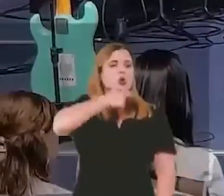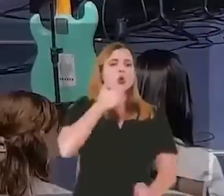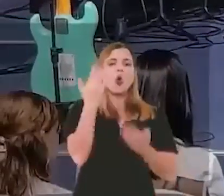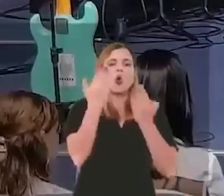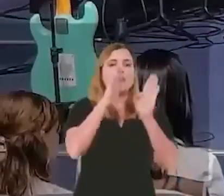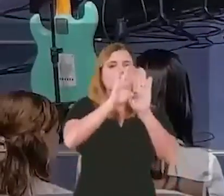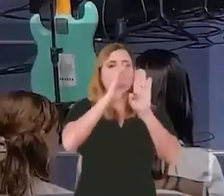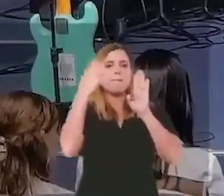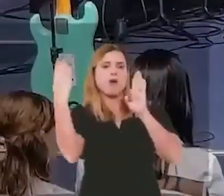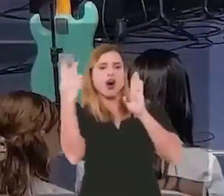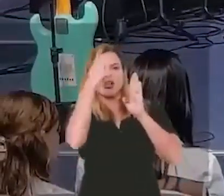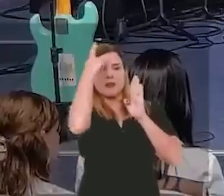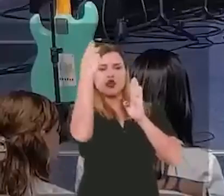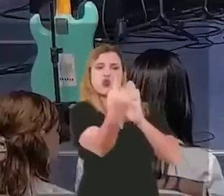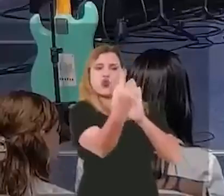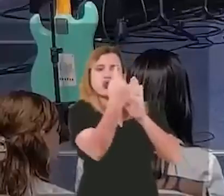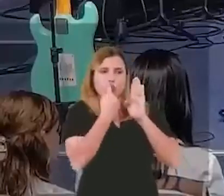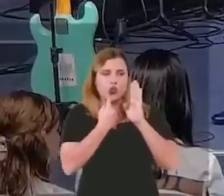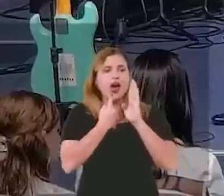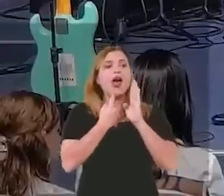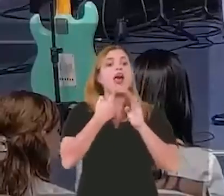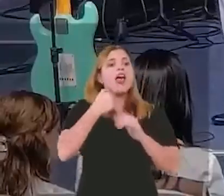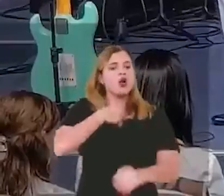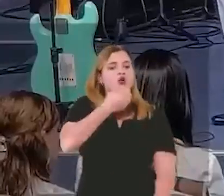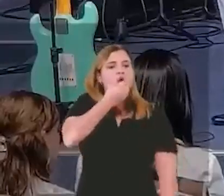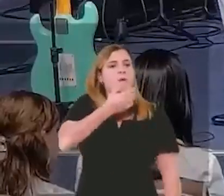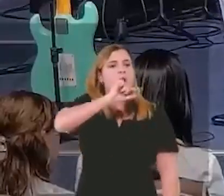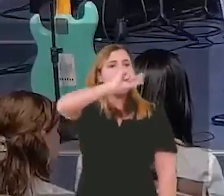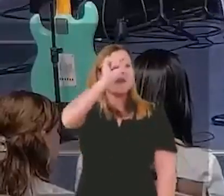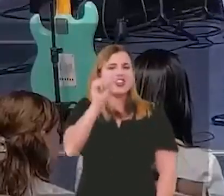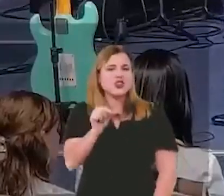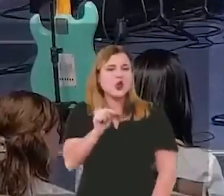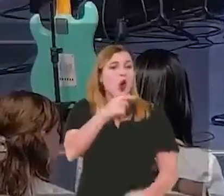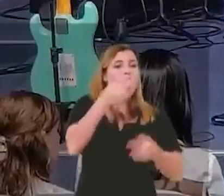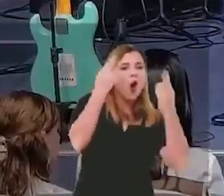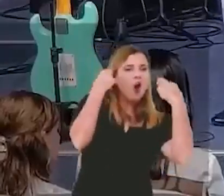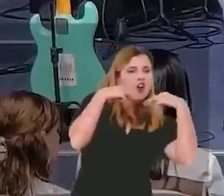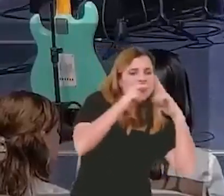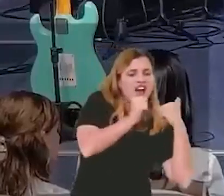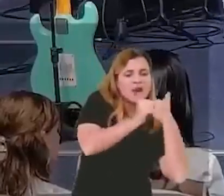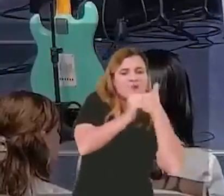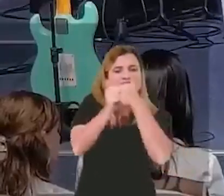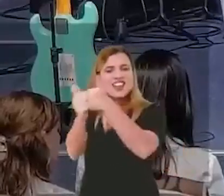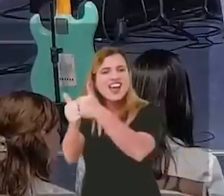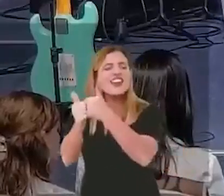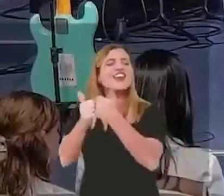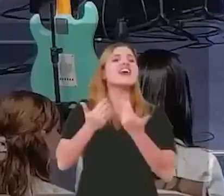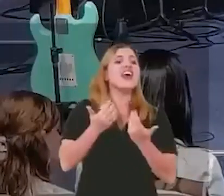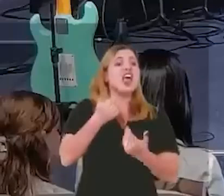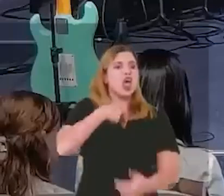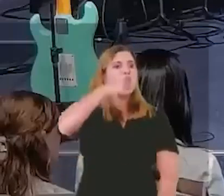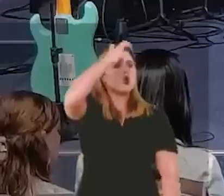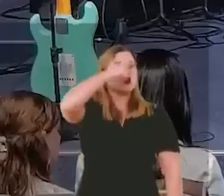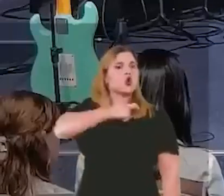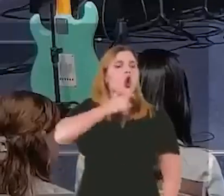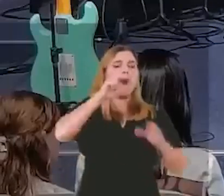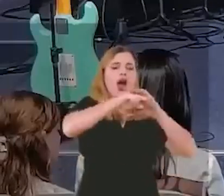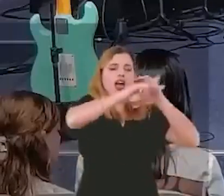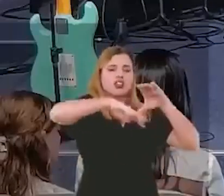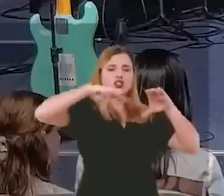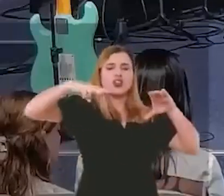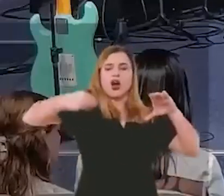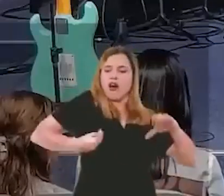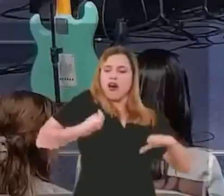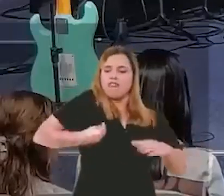Quarto, João 10:11, eu sou o bom pastor. Quinto, João 11:25, eu sou a ressurreição e a